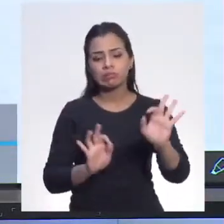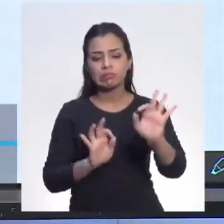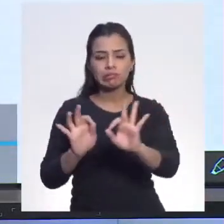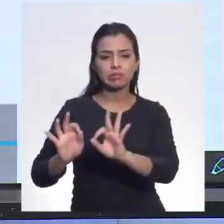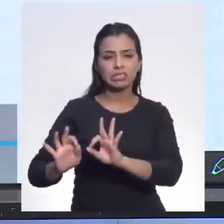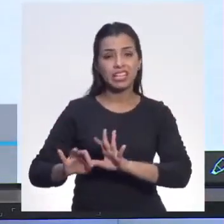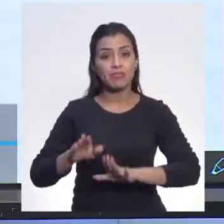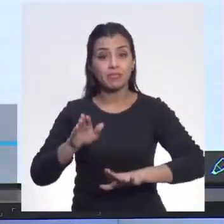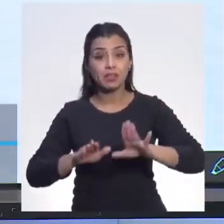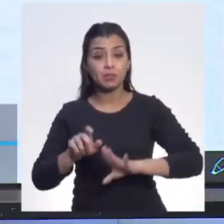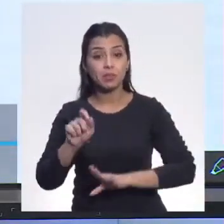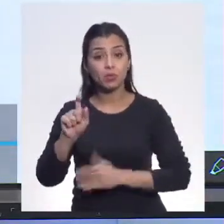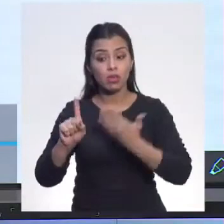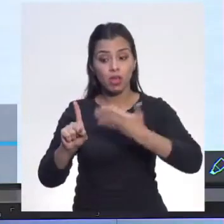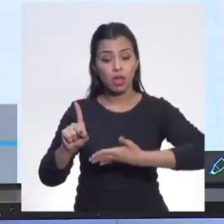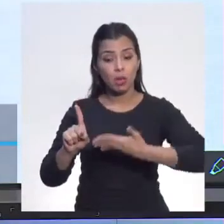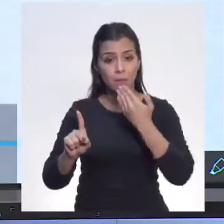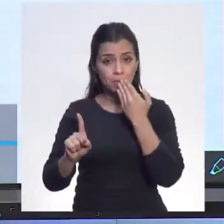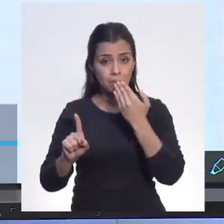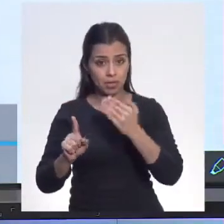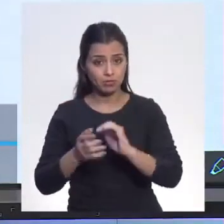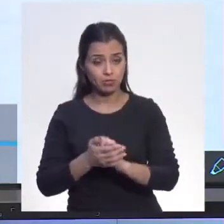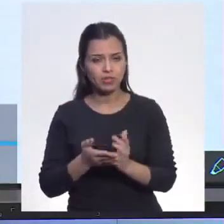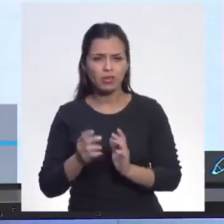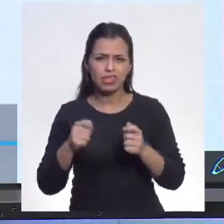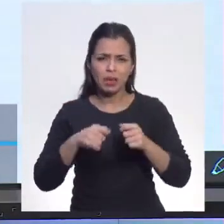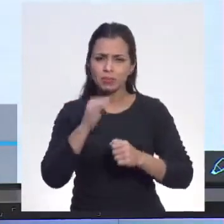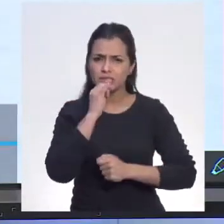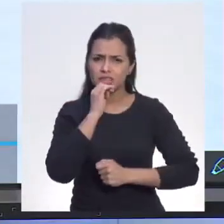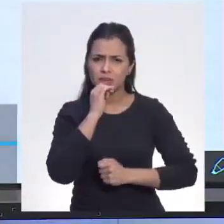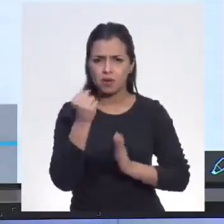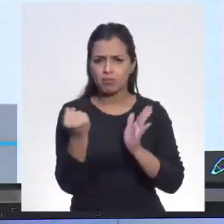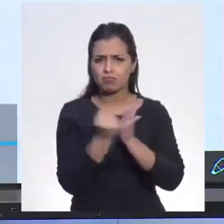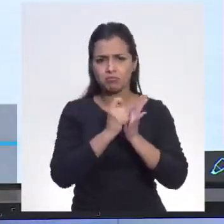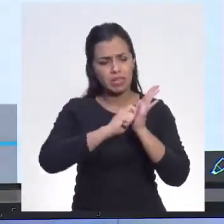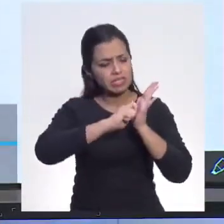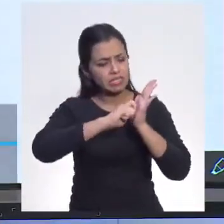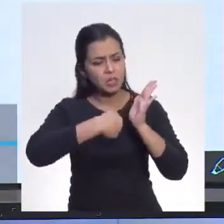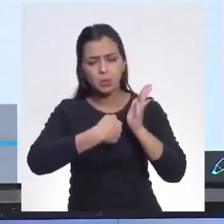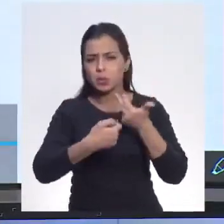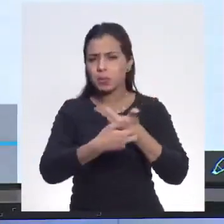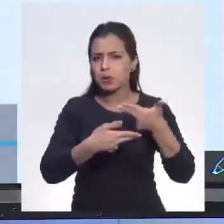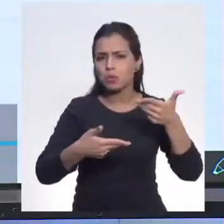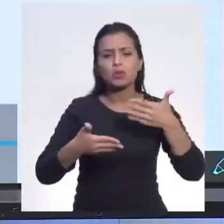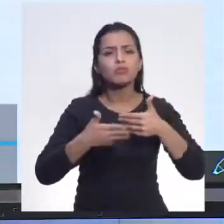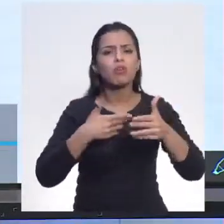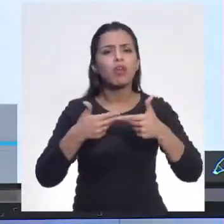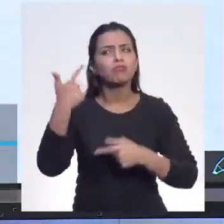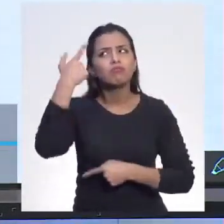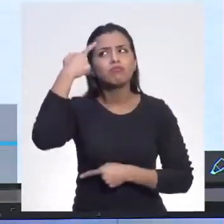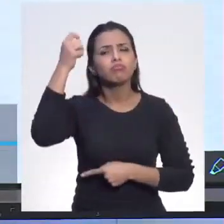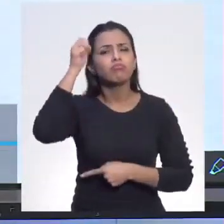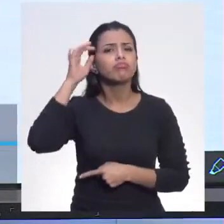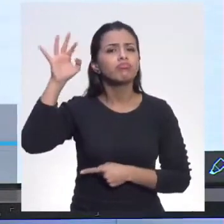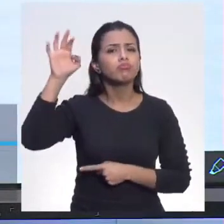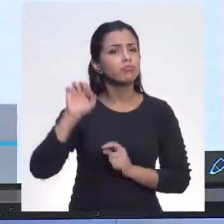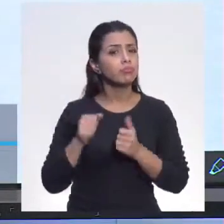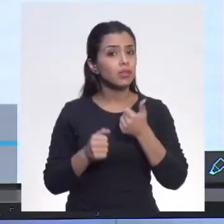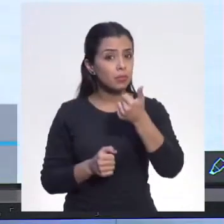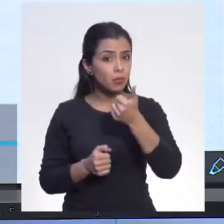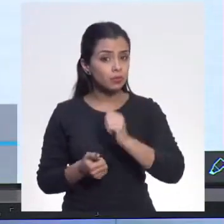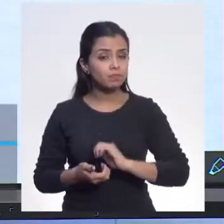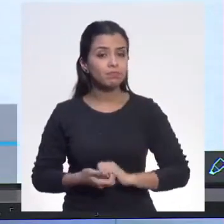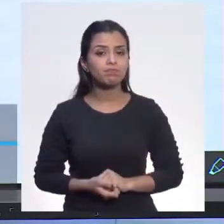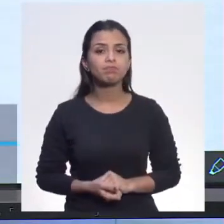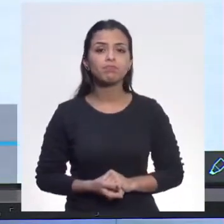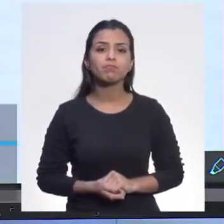pedido do músico. Então, a pessoa pode colocar sua assinatura ali, a pessoa pode colocar o que ela, né, bem quiser, tá bom?